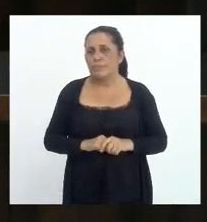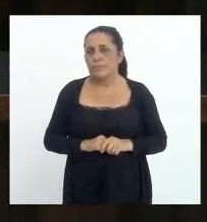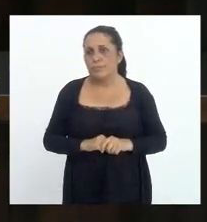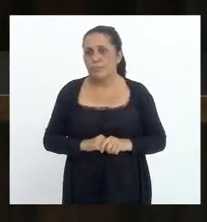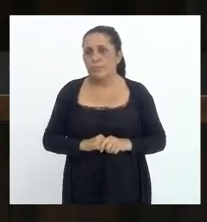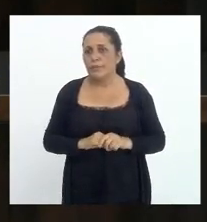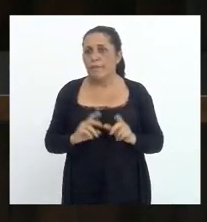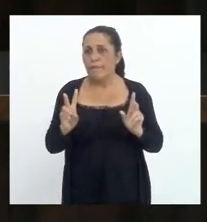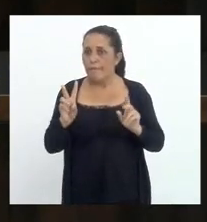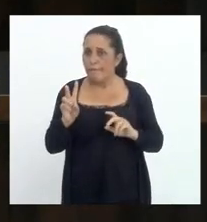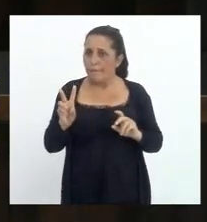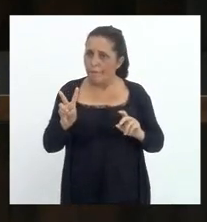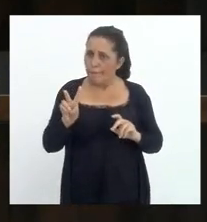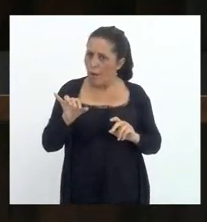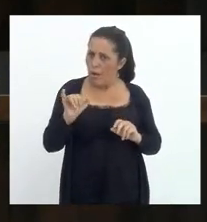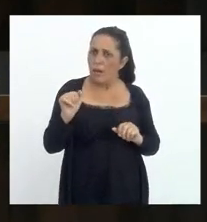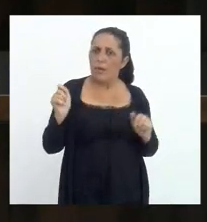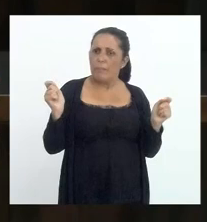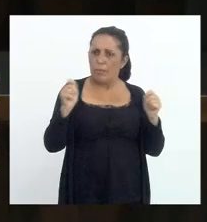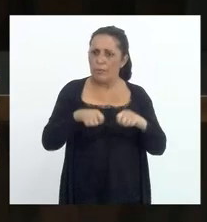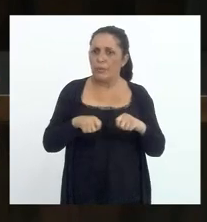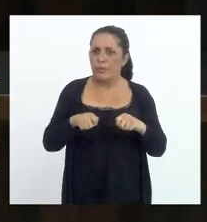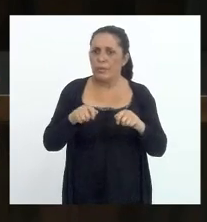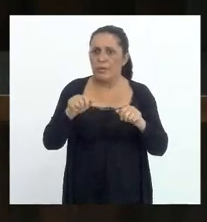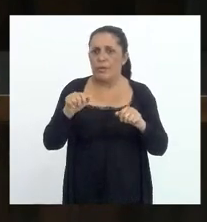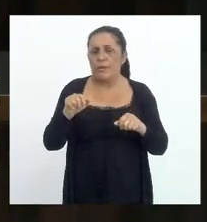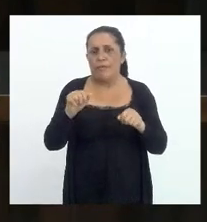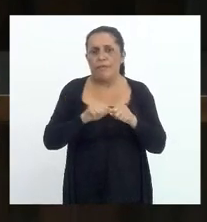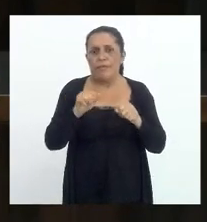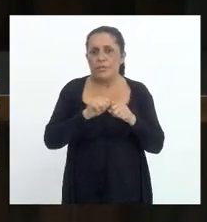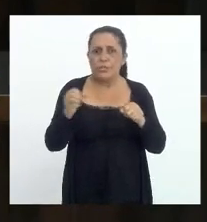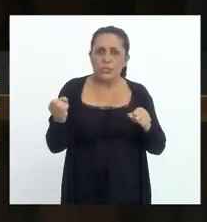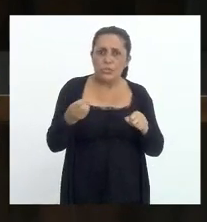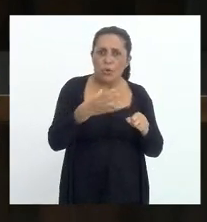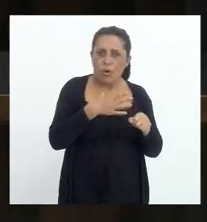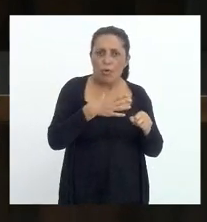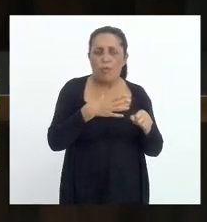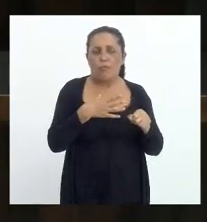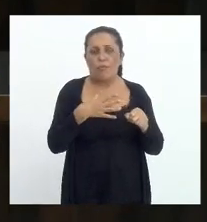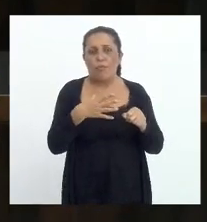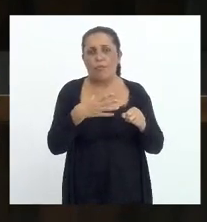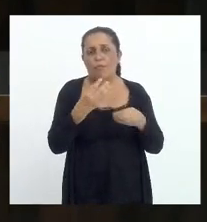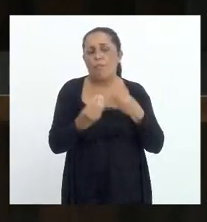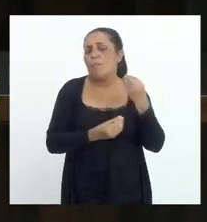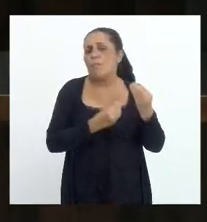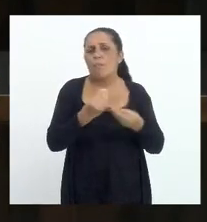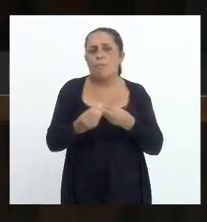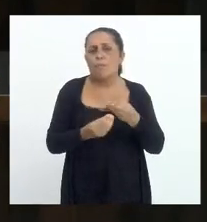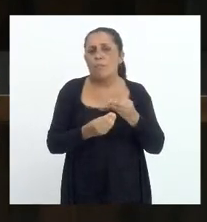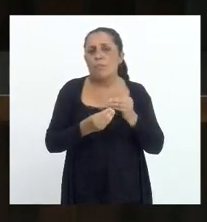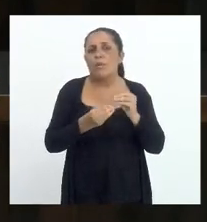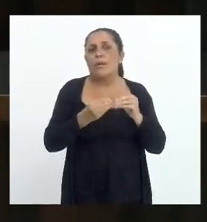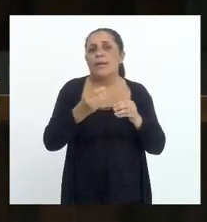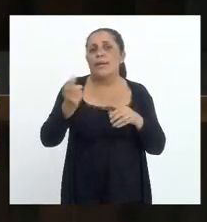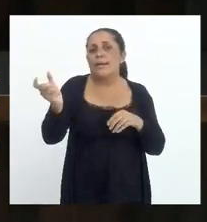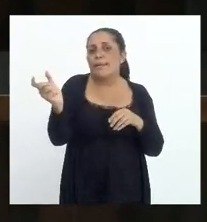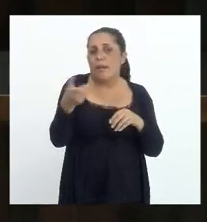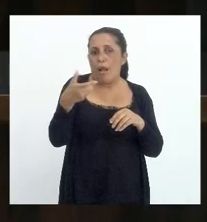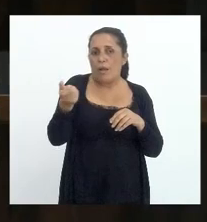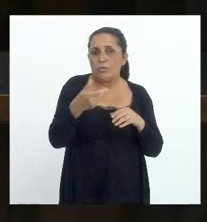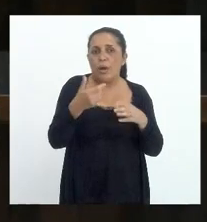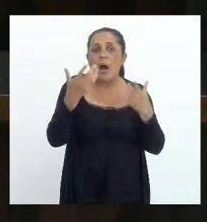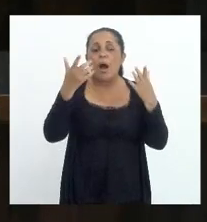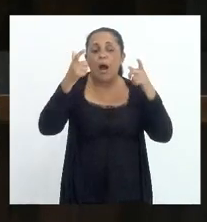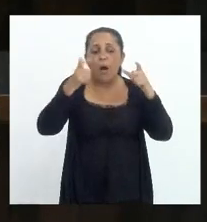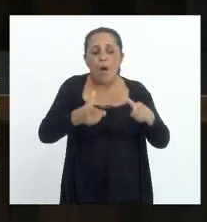se vai poder fazer novas operações de créditos e quais, onde estão as ressalvas, se virá